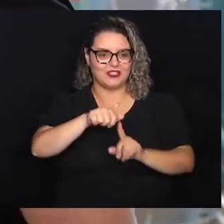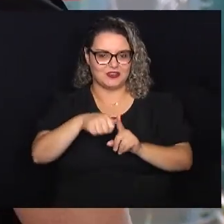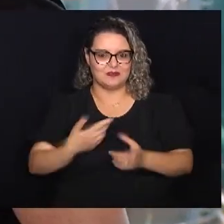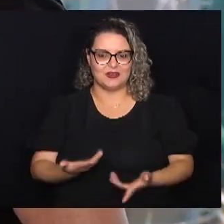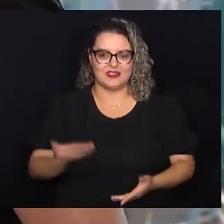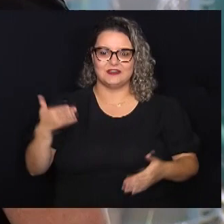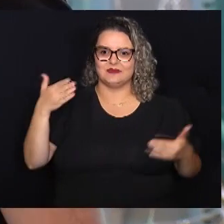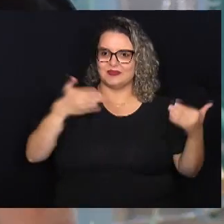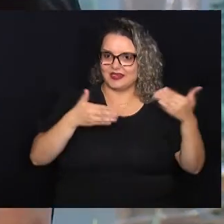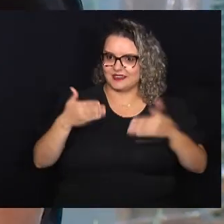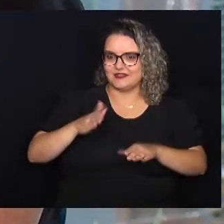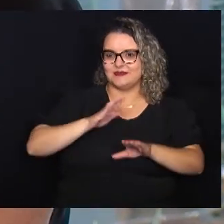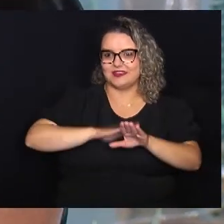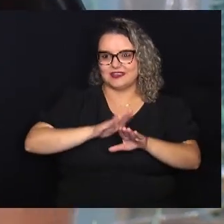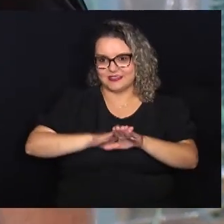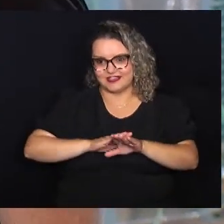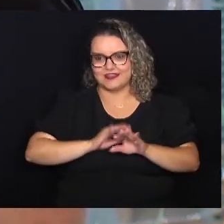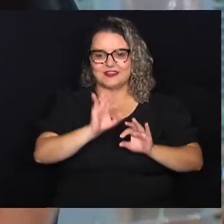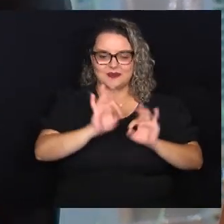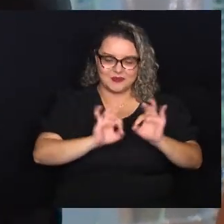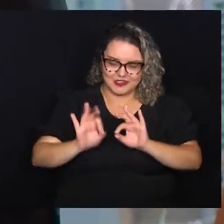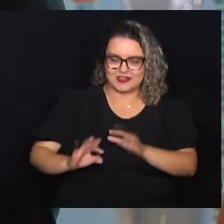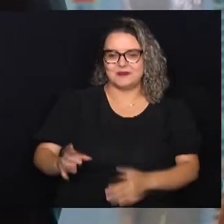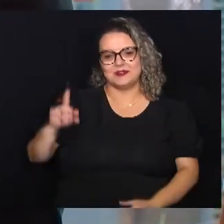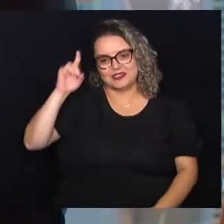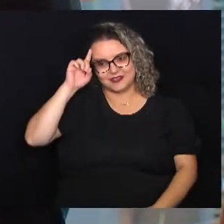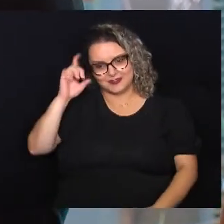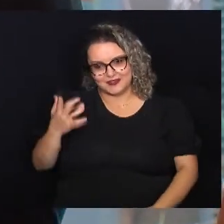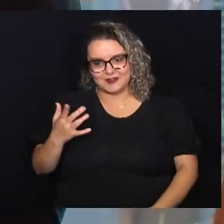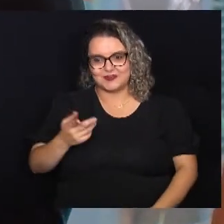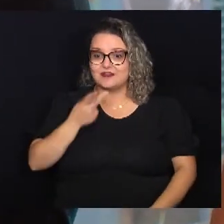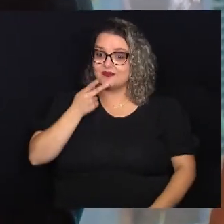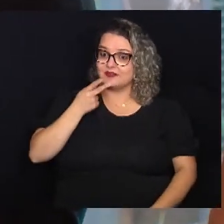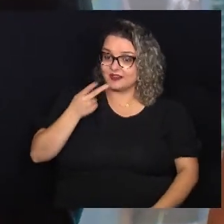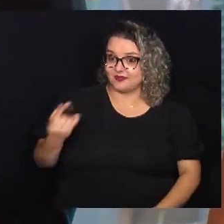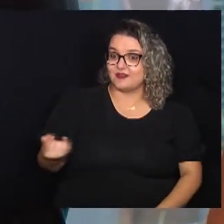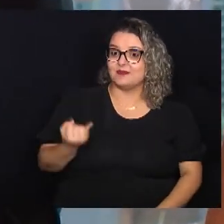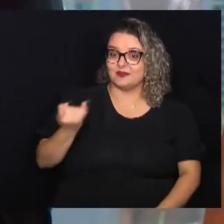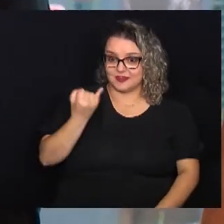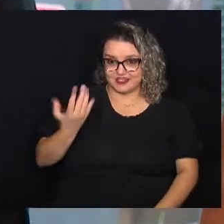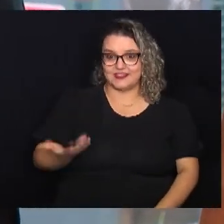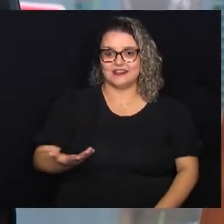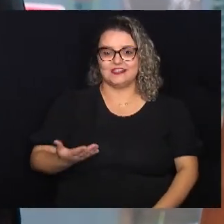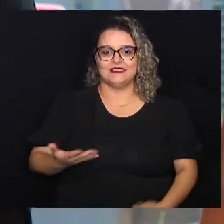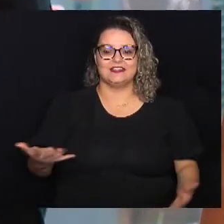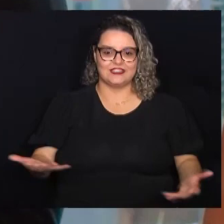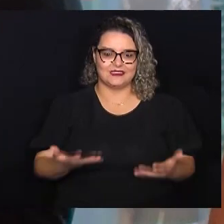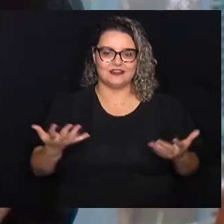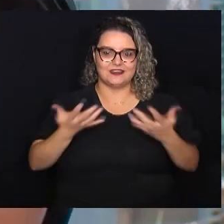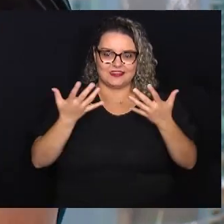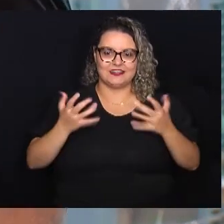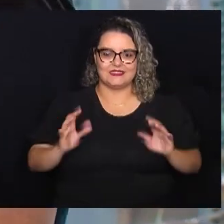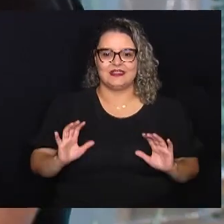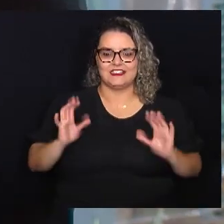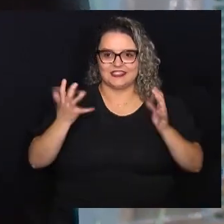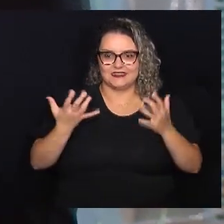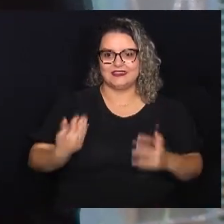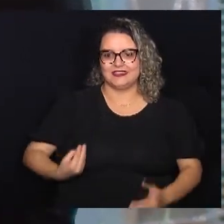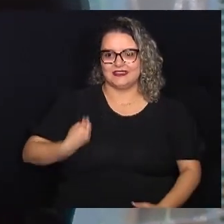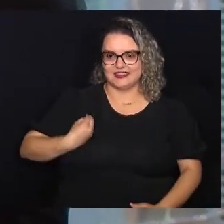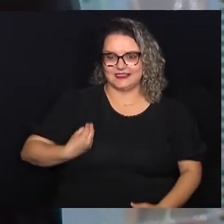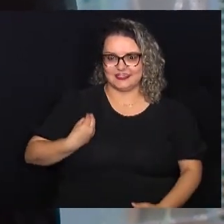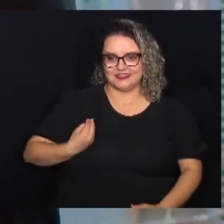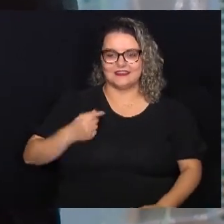mês, participou das atividades programadas para o dia e destacou a importância dessa motivação da celebração da